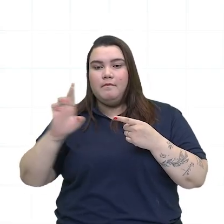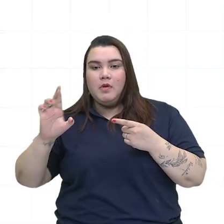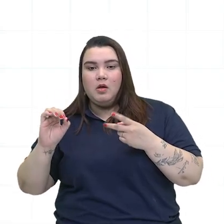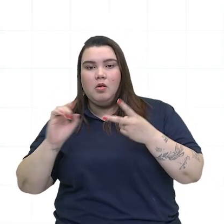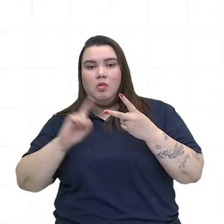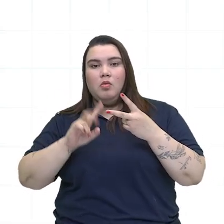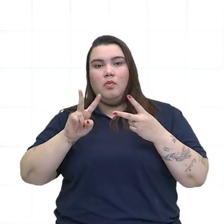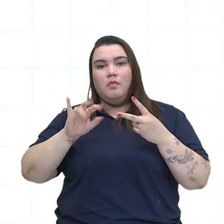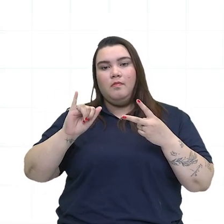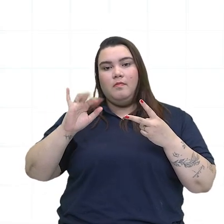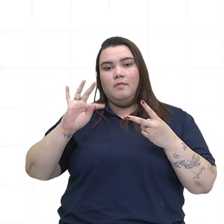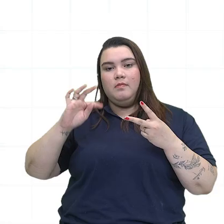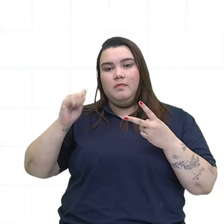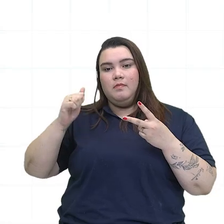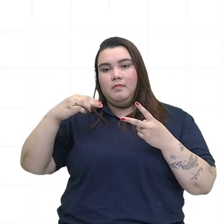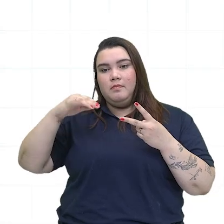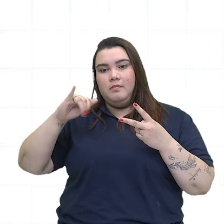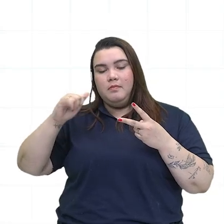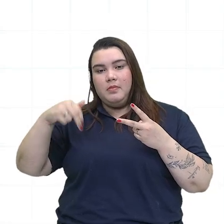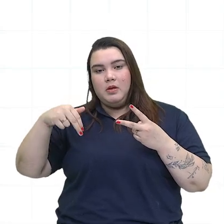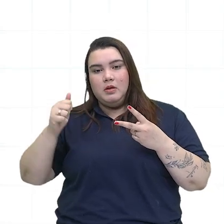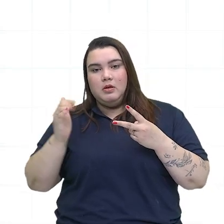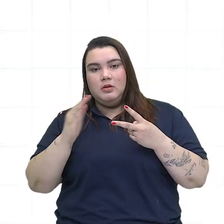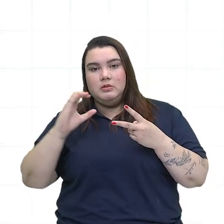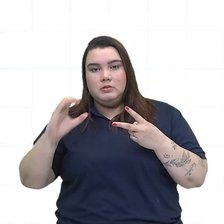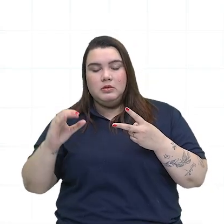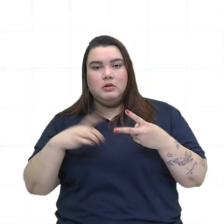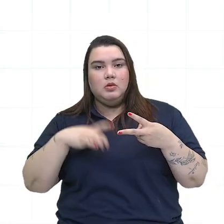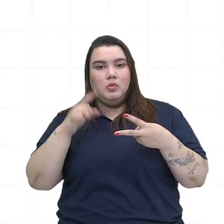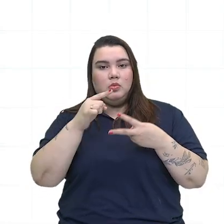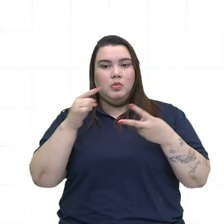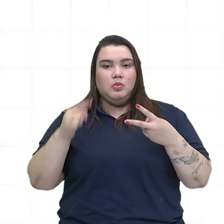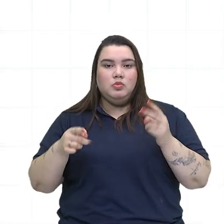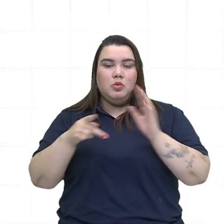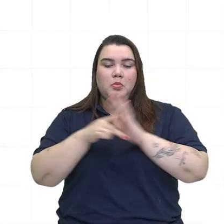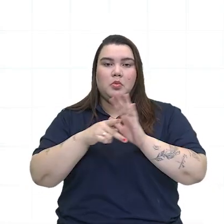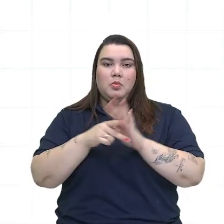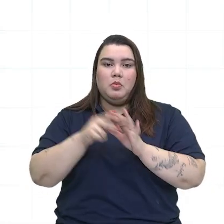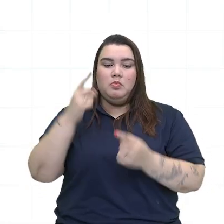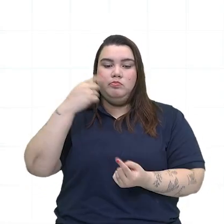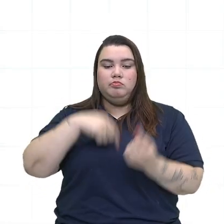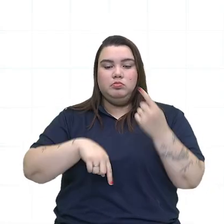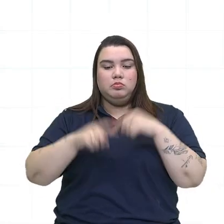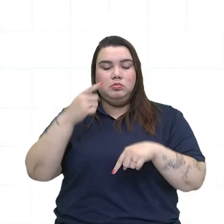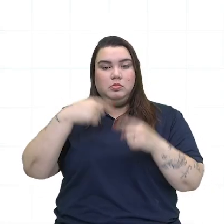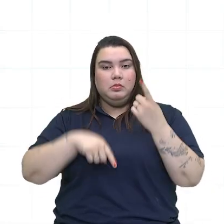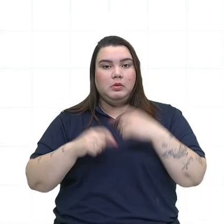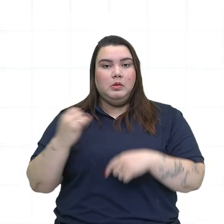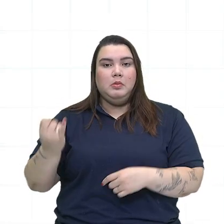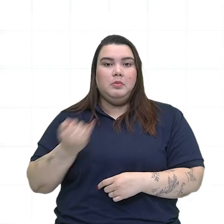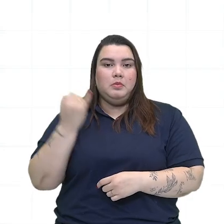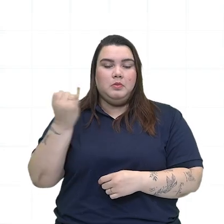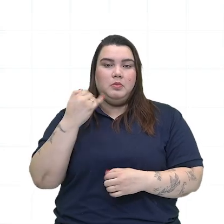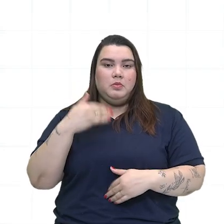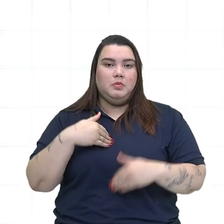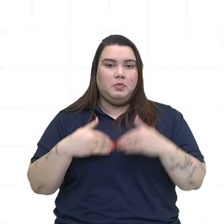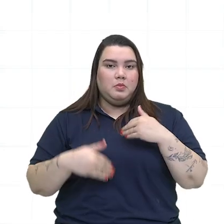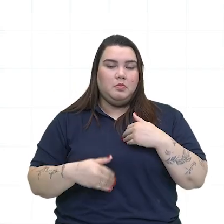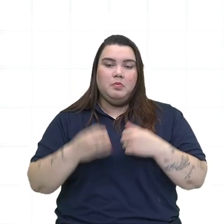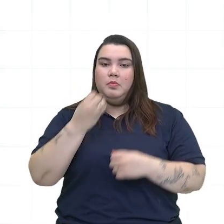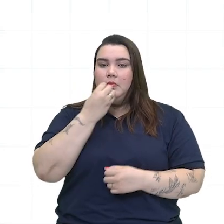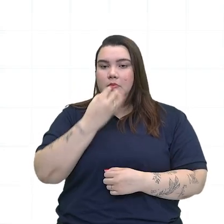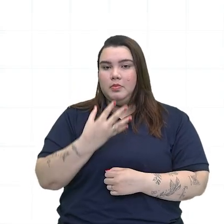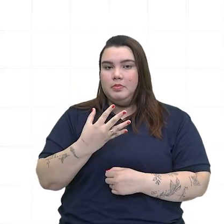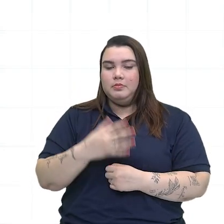C, né, presente aí nesse prato, dois componentes metabólicos importantíssimos para fazer o nosso corpo